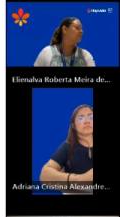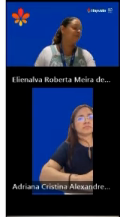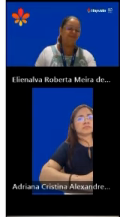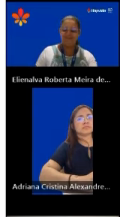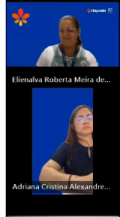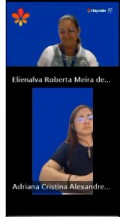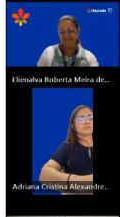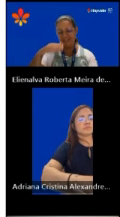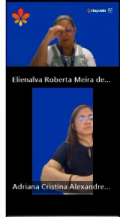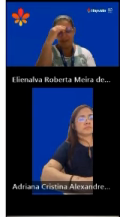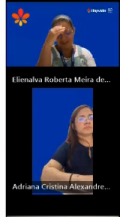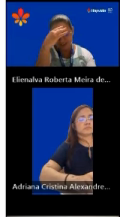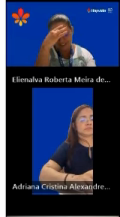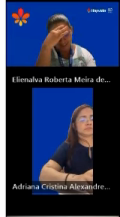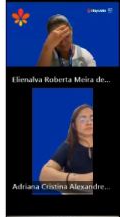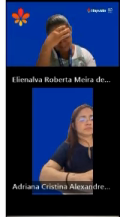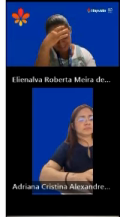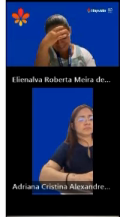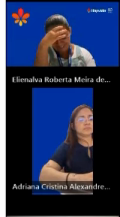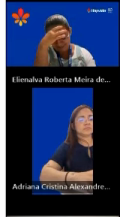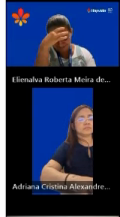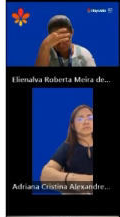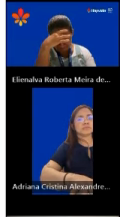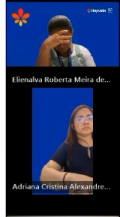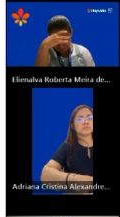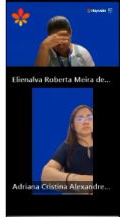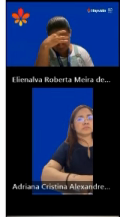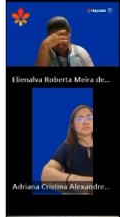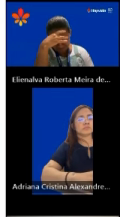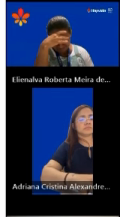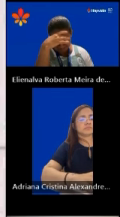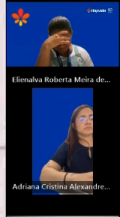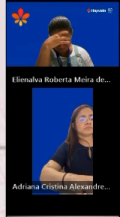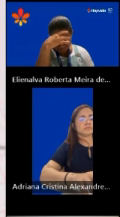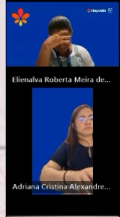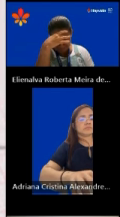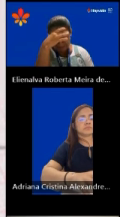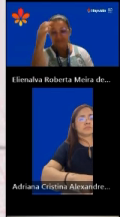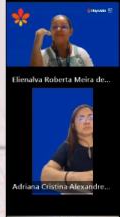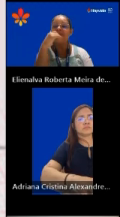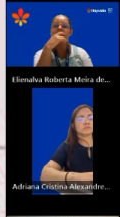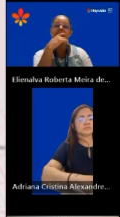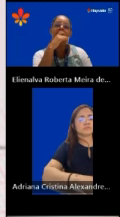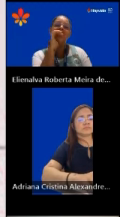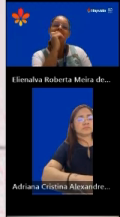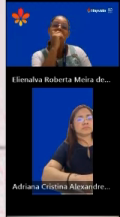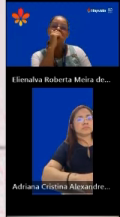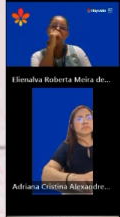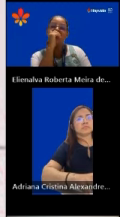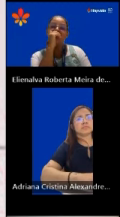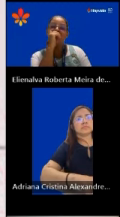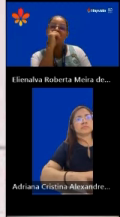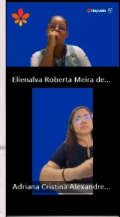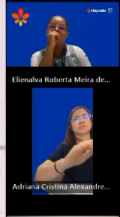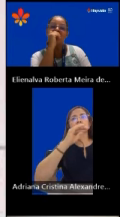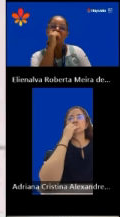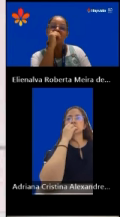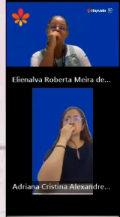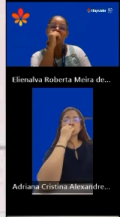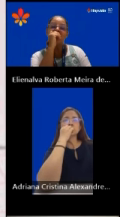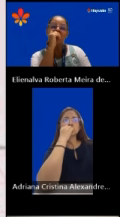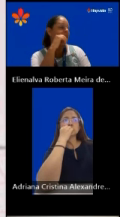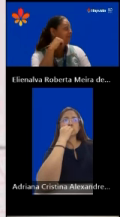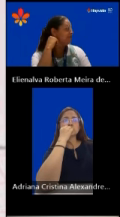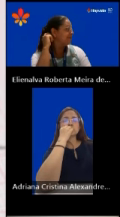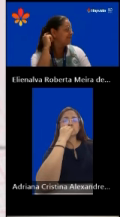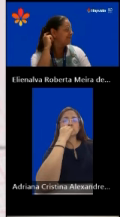ele zera o padrão todo daquela sessão. Então, a gente precisa tomar cuidado, tá? Bom, e aqui eu coloquei um final para a gente refletir também,